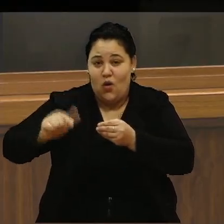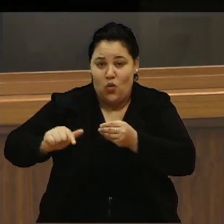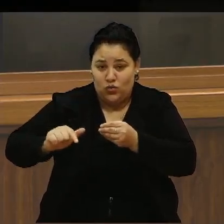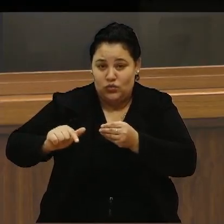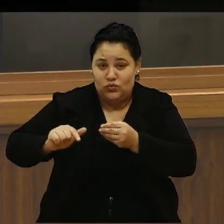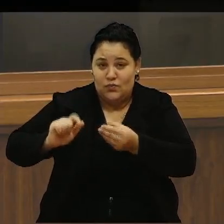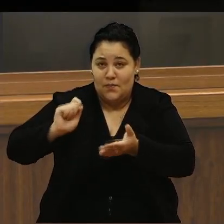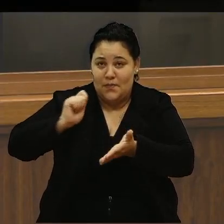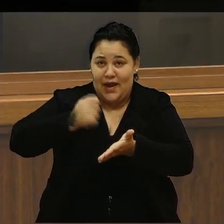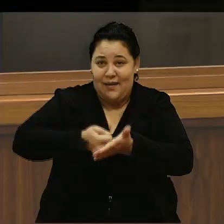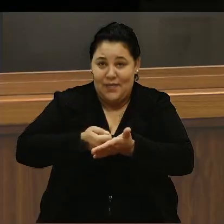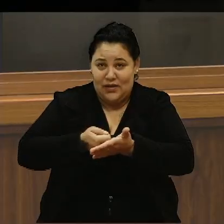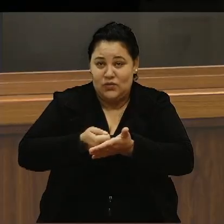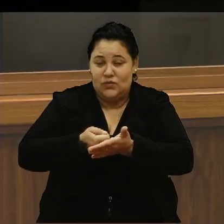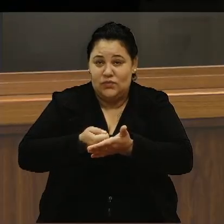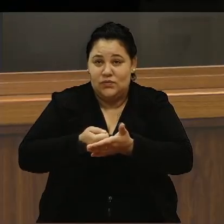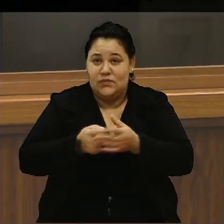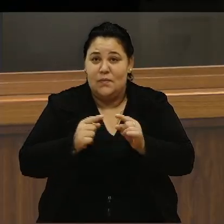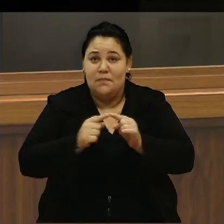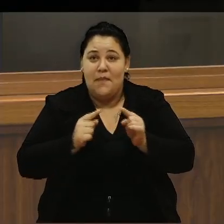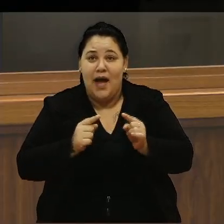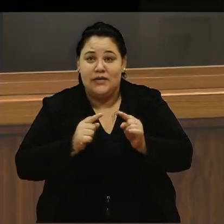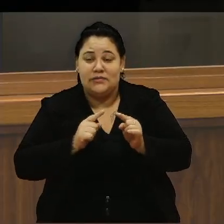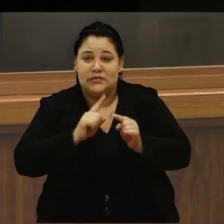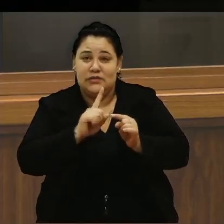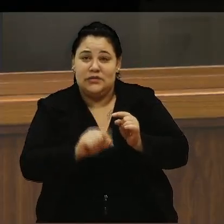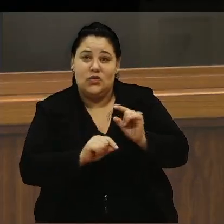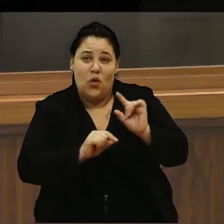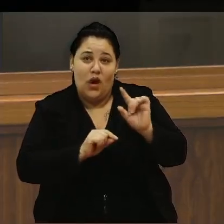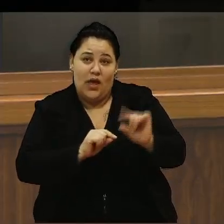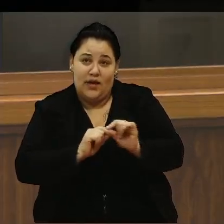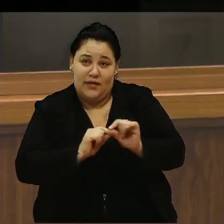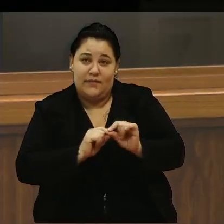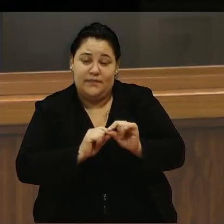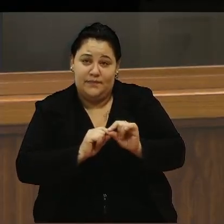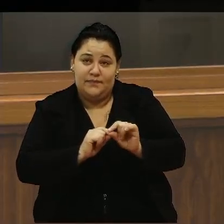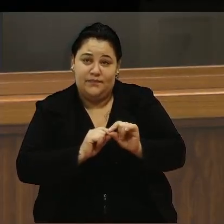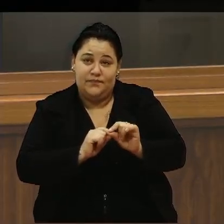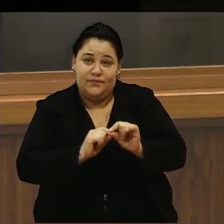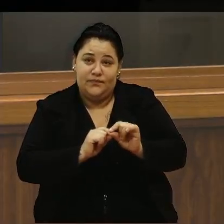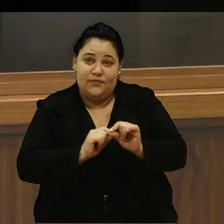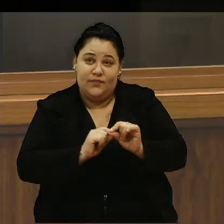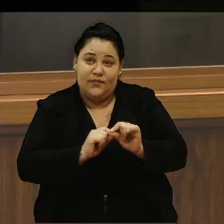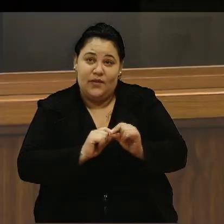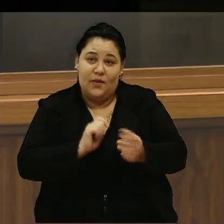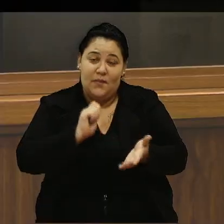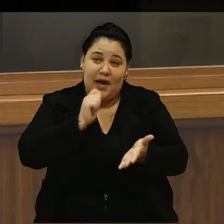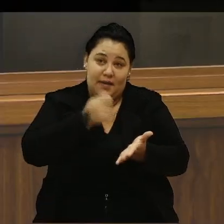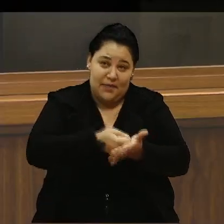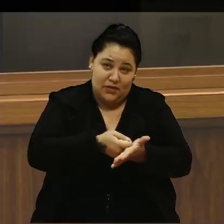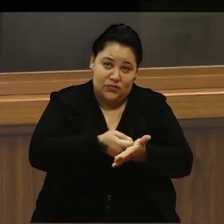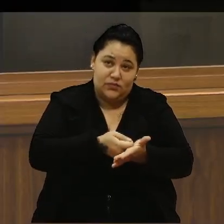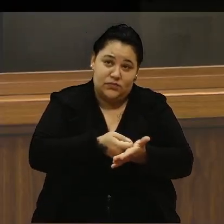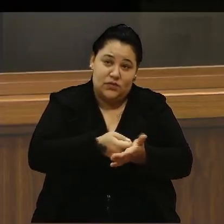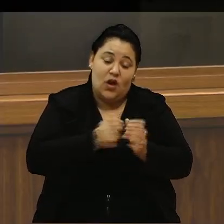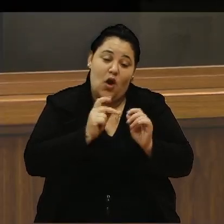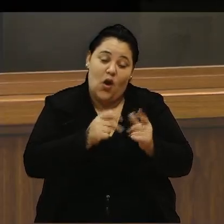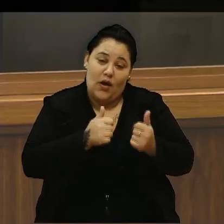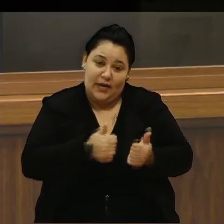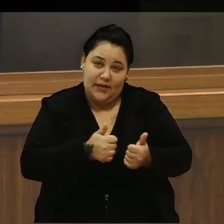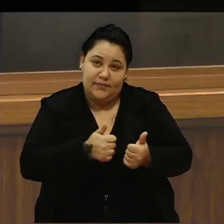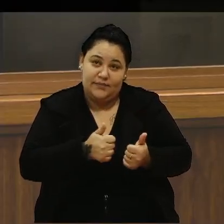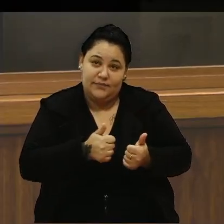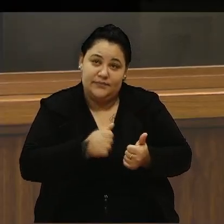gratificação, desde que ele opte pela remuneração de servidor. Tá, ele inclui